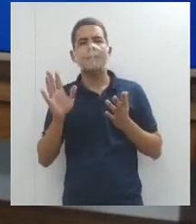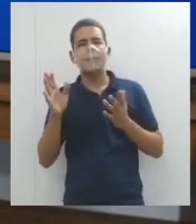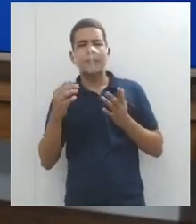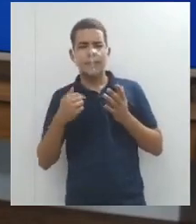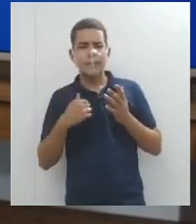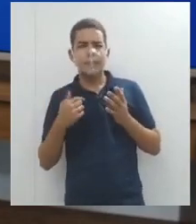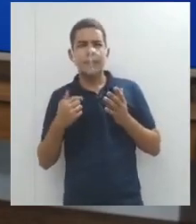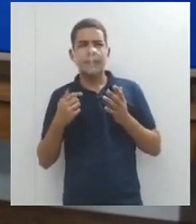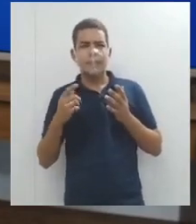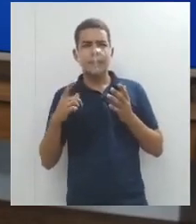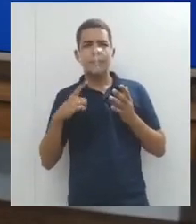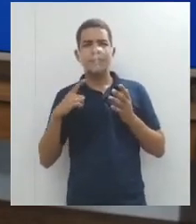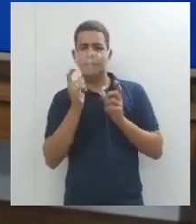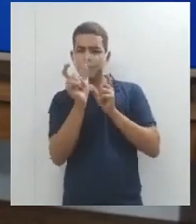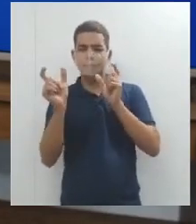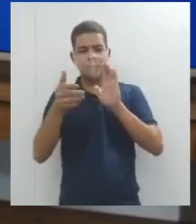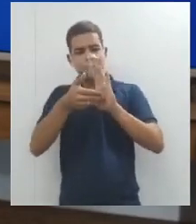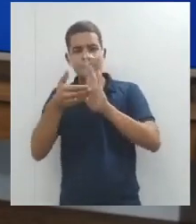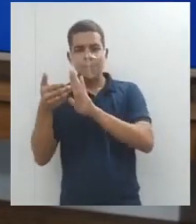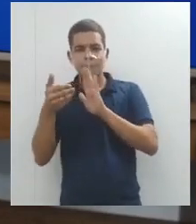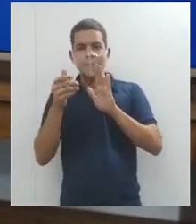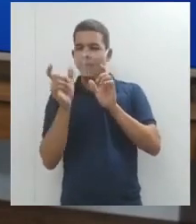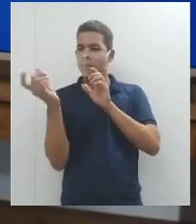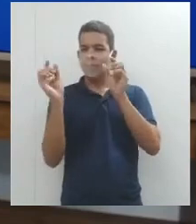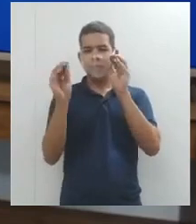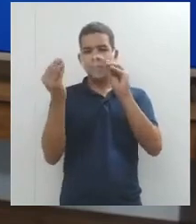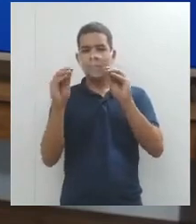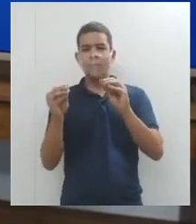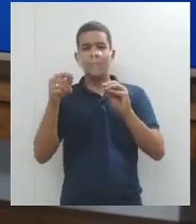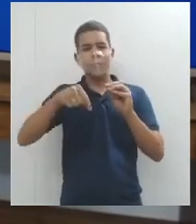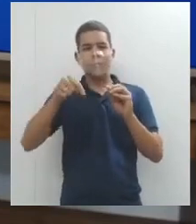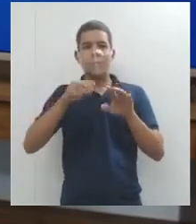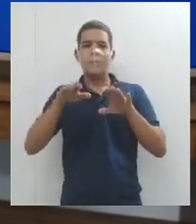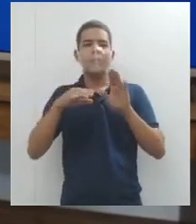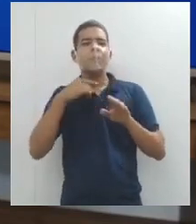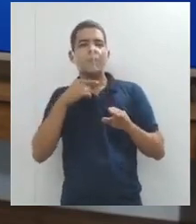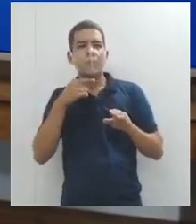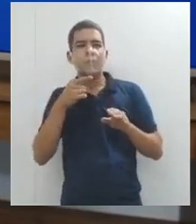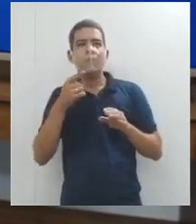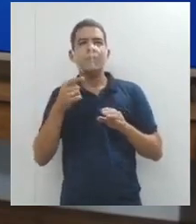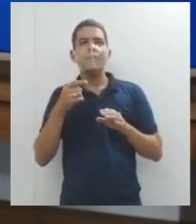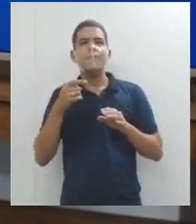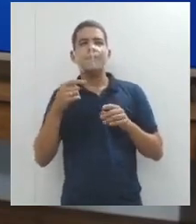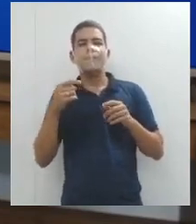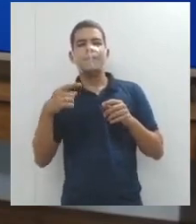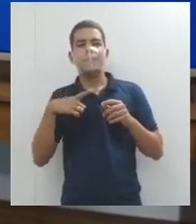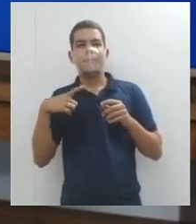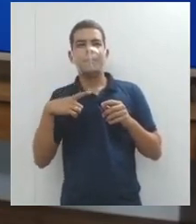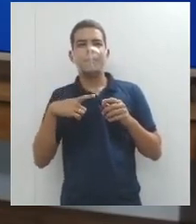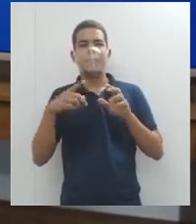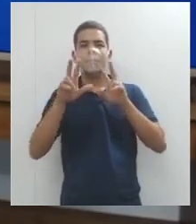quero, para retirarmos, né, as palavras, as expressões, nem sempre conseguimos fazer isso, às vezes precisamos lançar mão